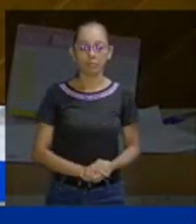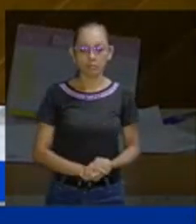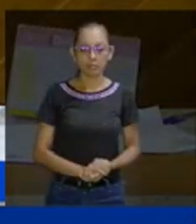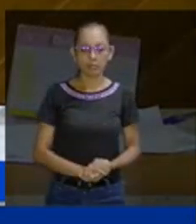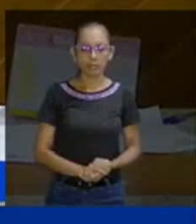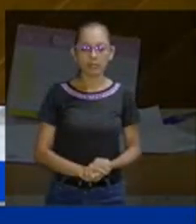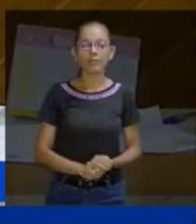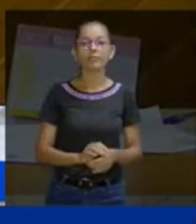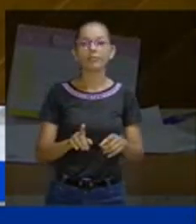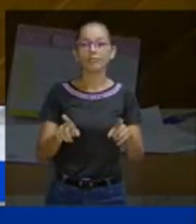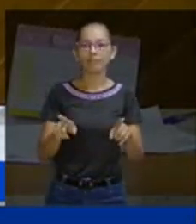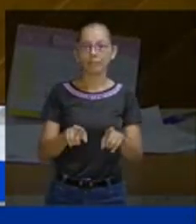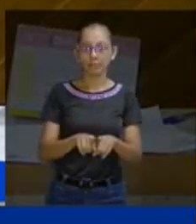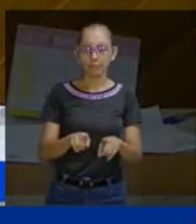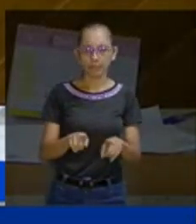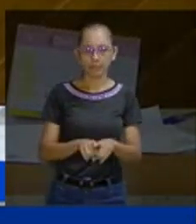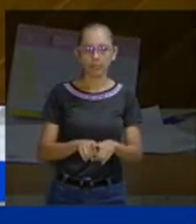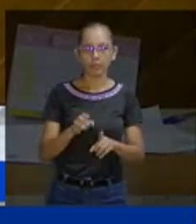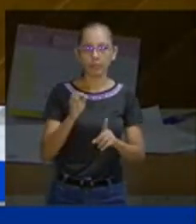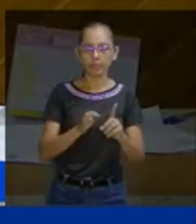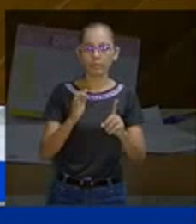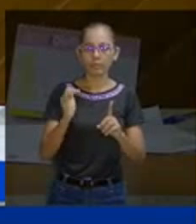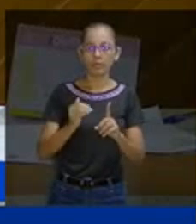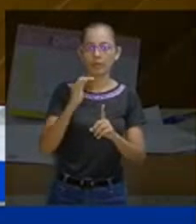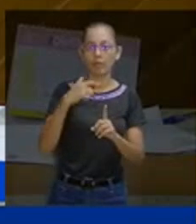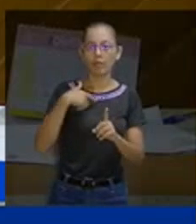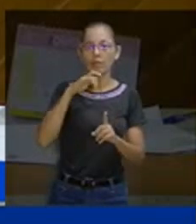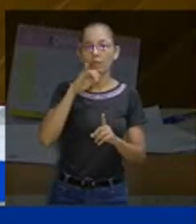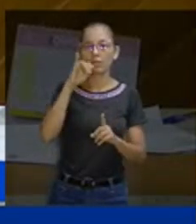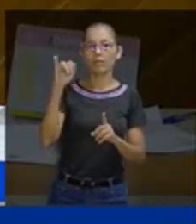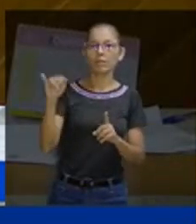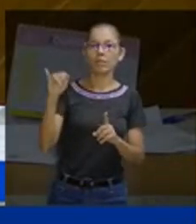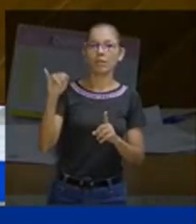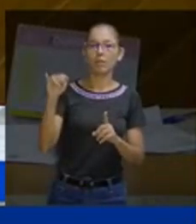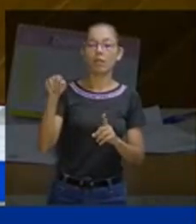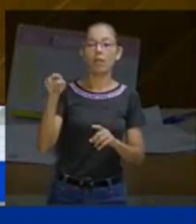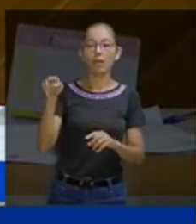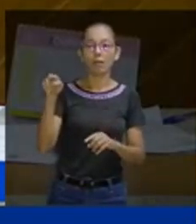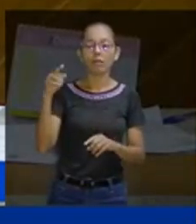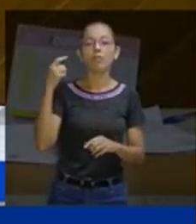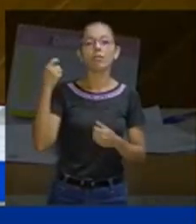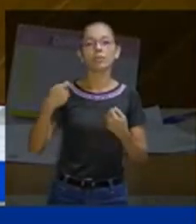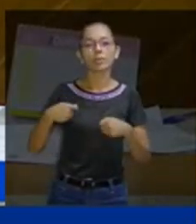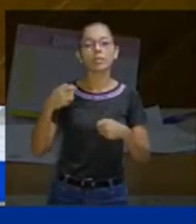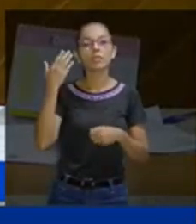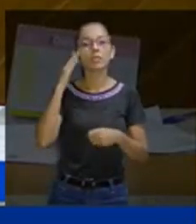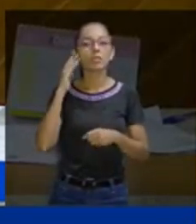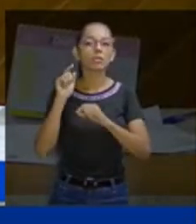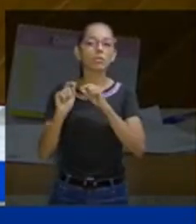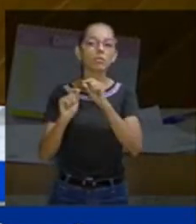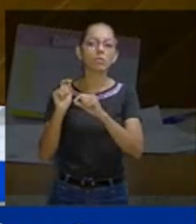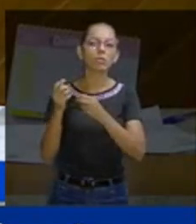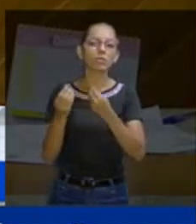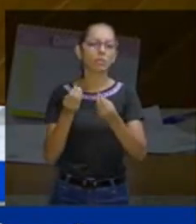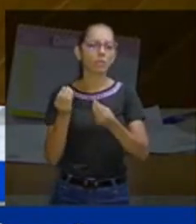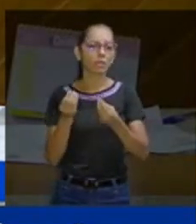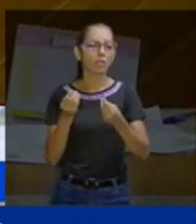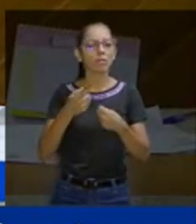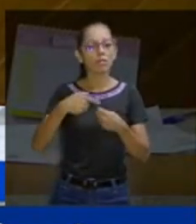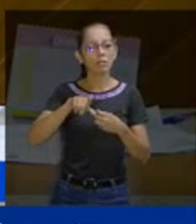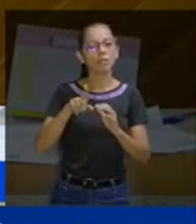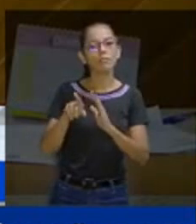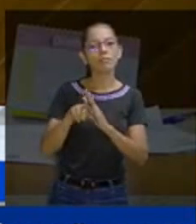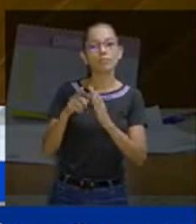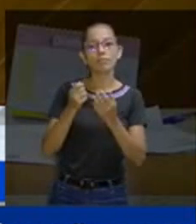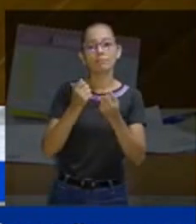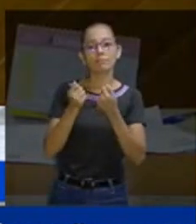desembargador Lages, né, para que ele, né, tome conhecimento do que foi proposto, e que a gente possivelmente vai avaliar